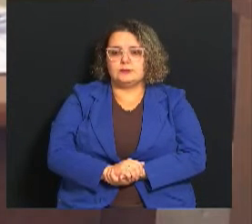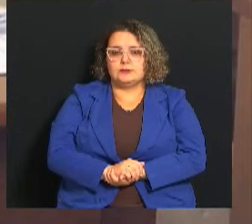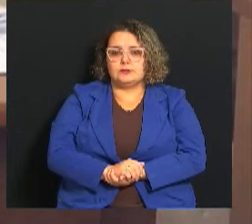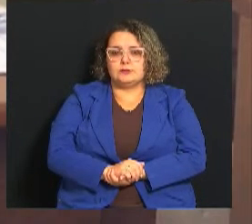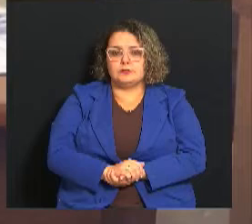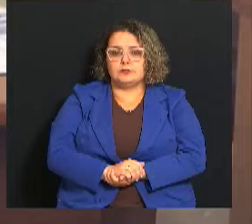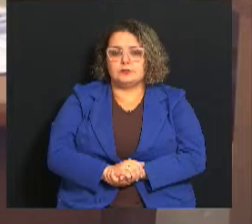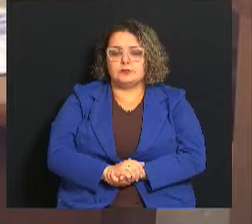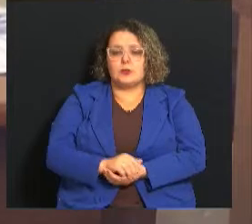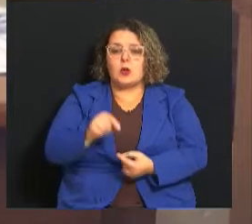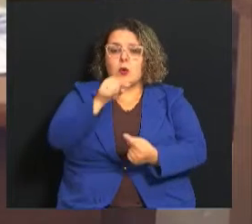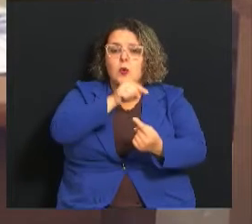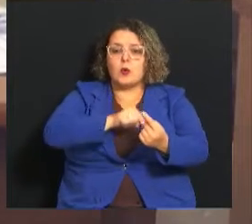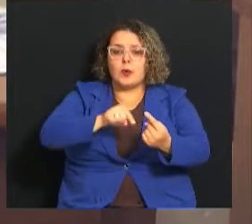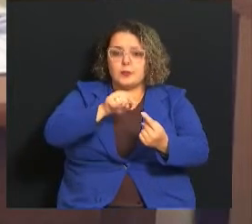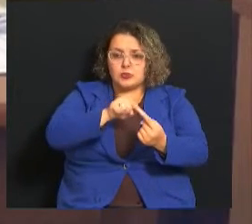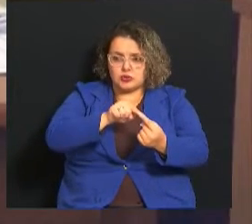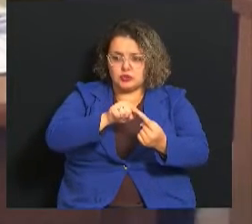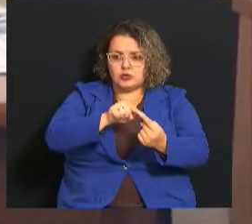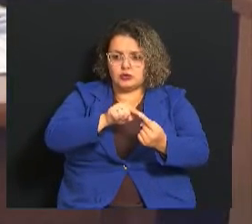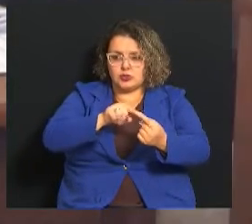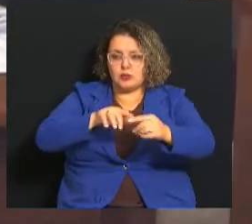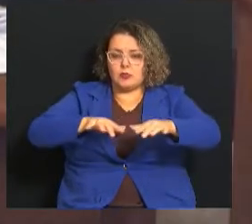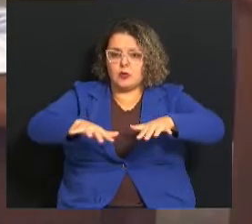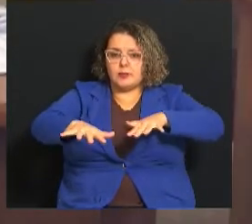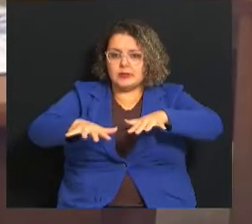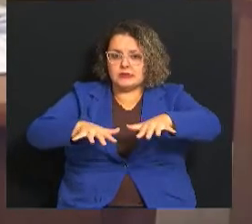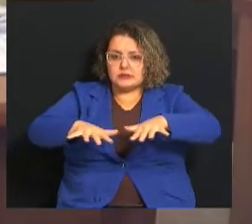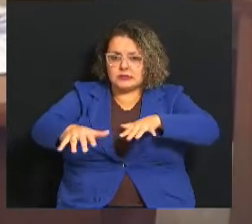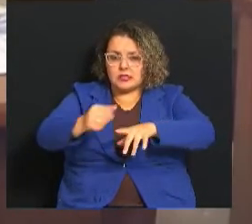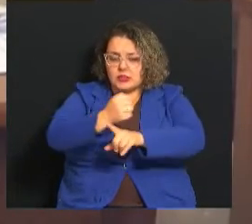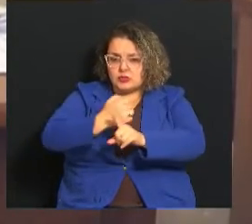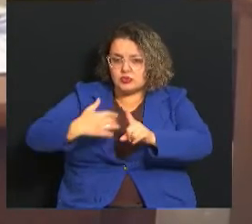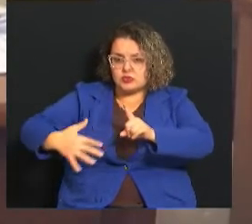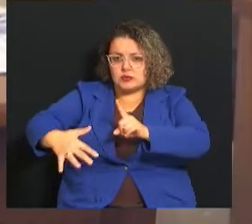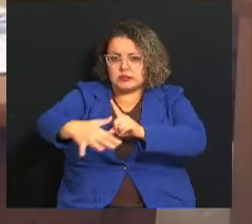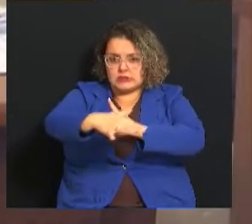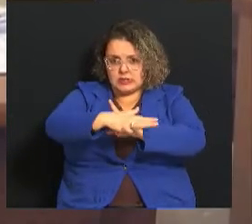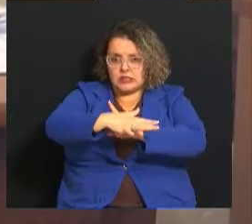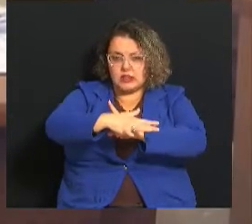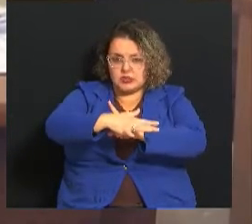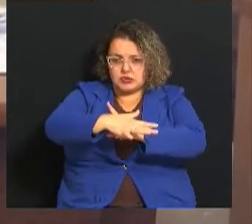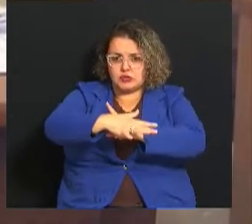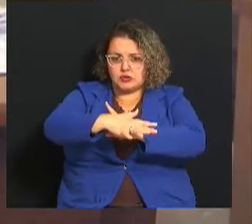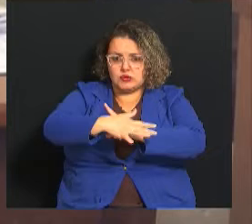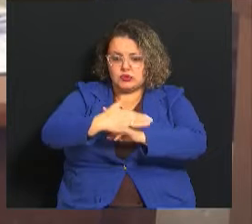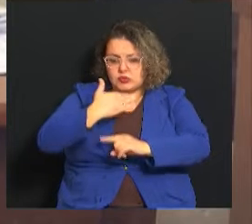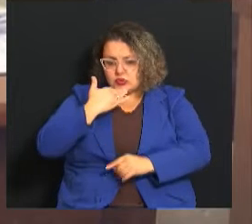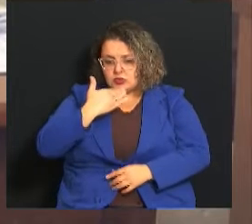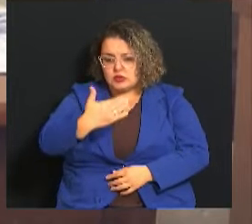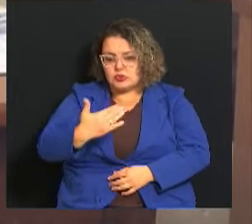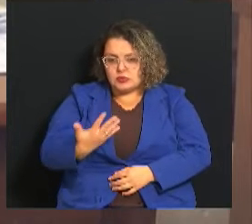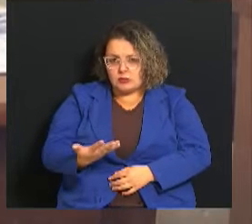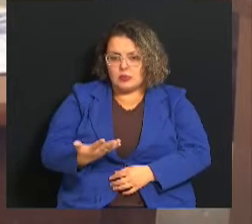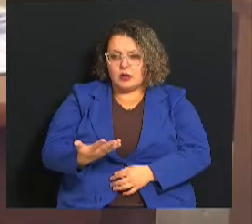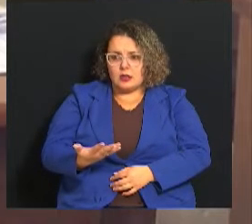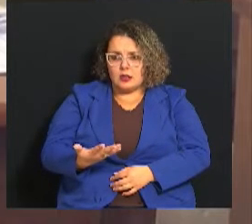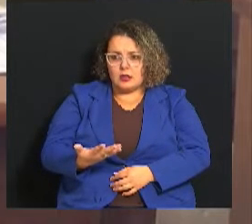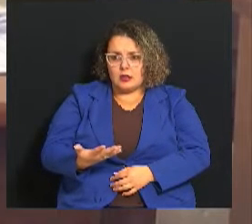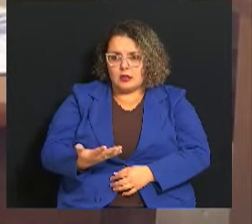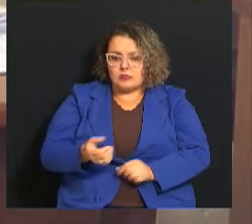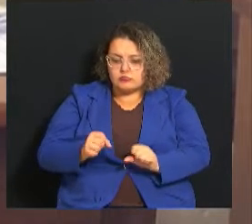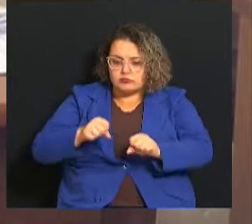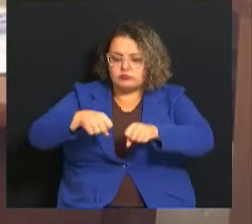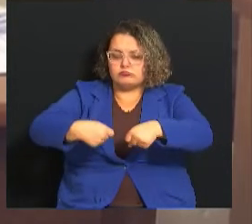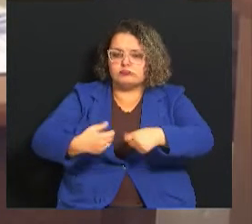O objetivo é mobilizar a sociedade e convocá-la para o